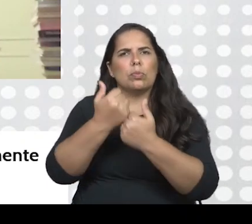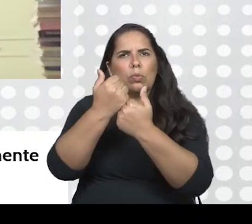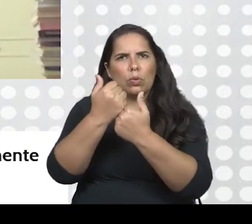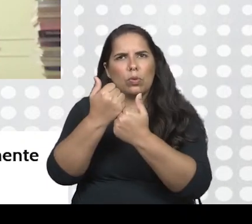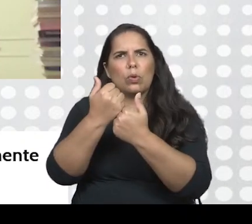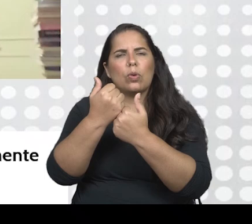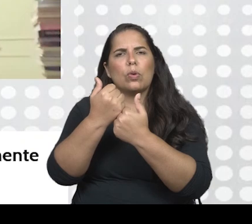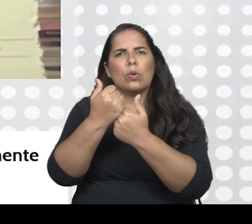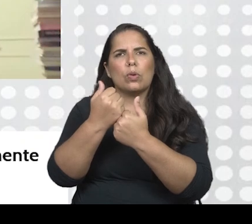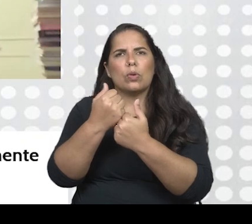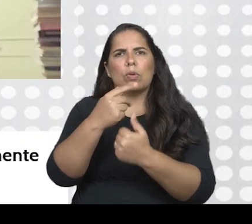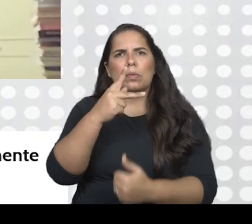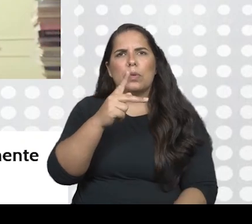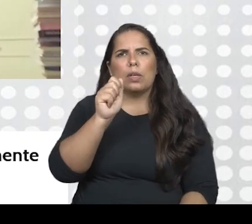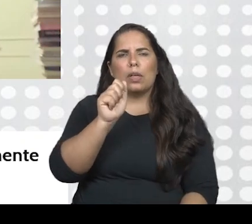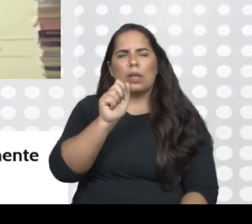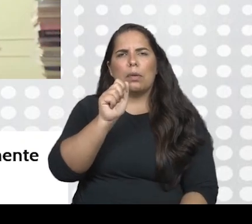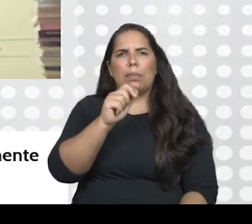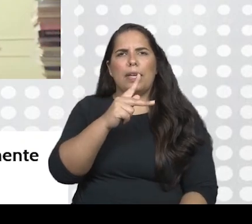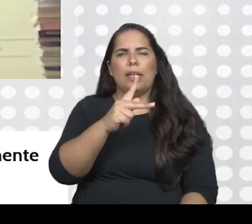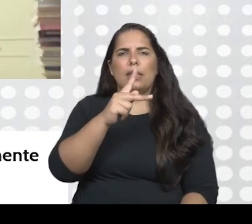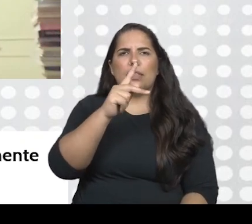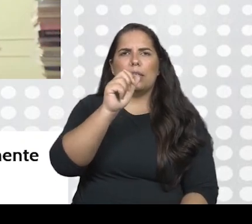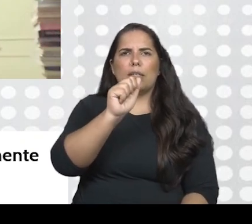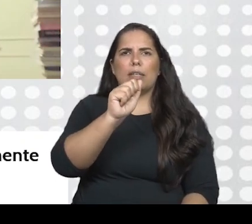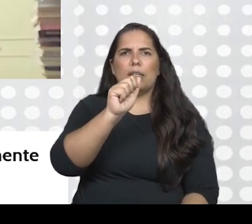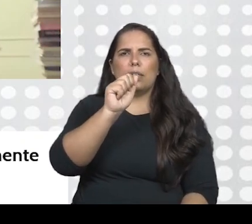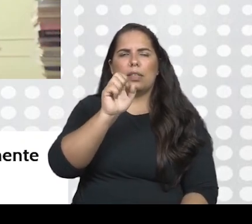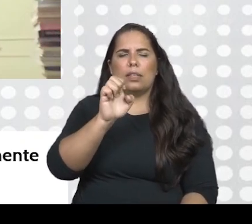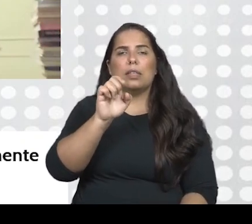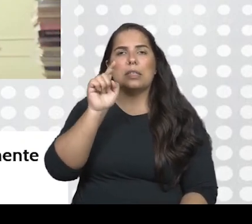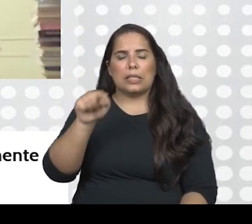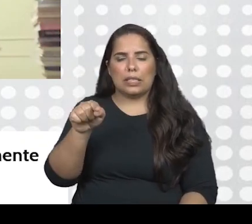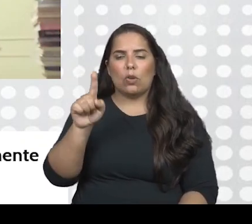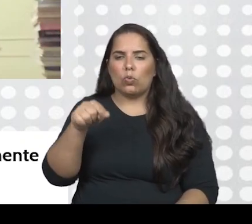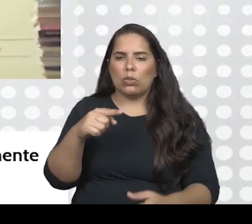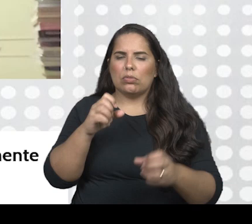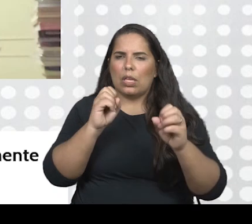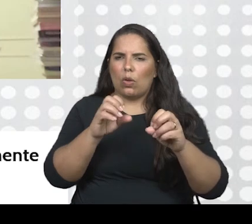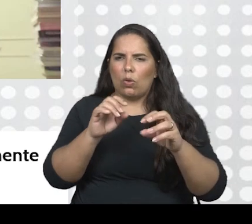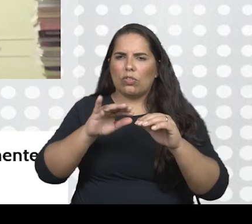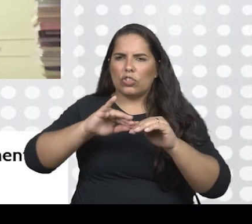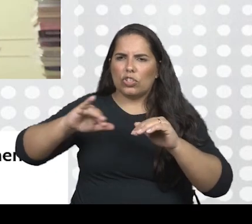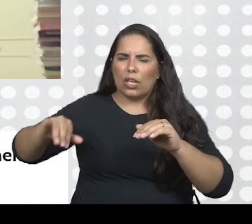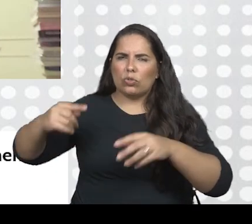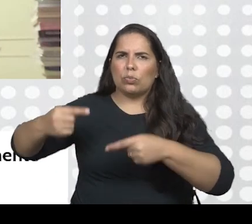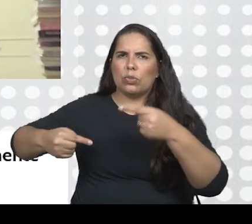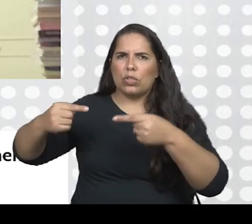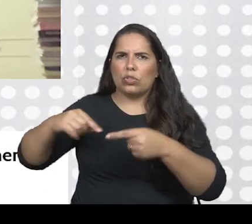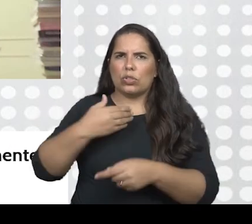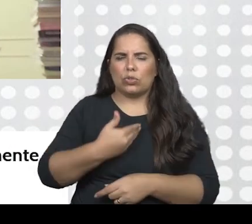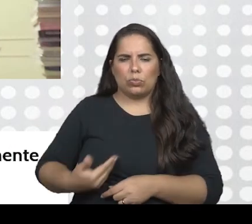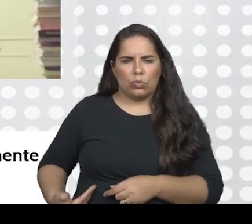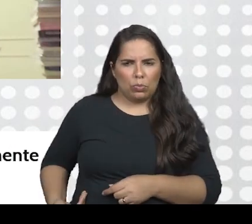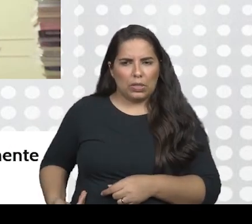PAE, imagino que seja público-alvo da educação especial, na sala de aula foi deixado de lado pelas políticas públicas